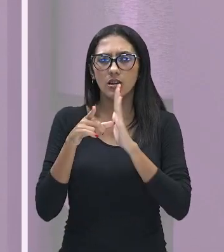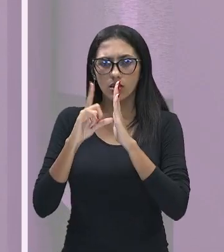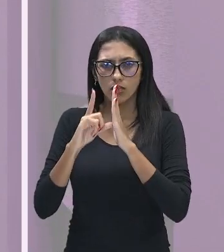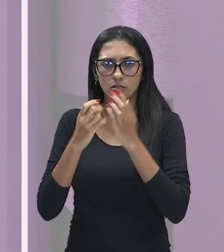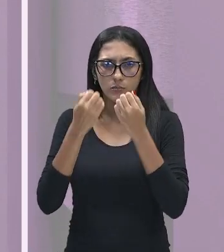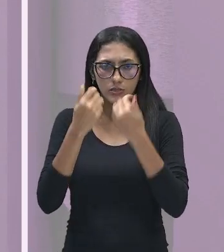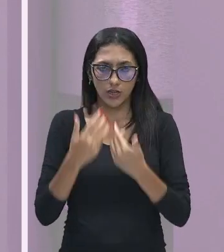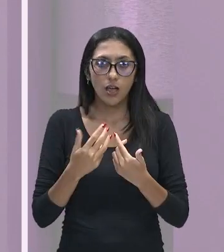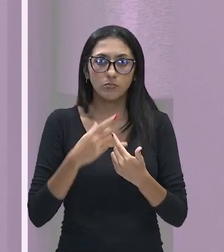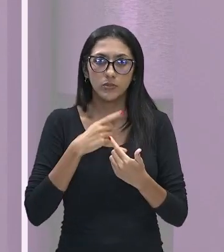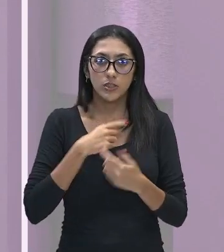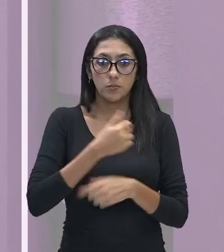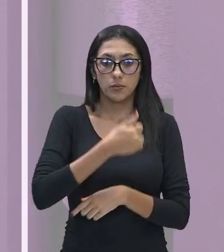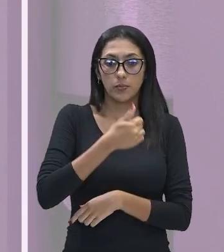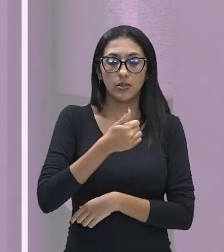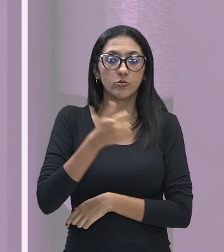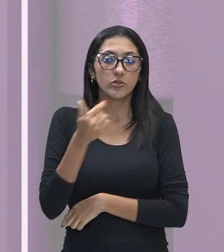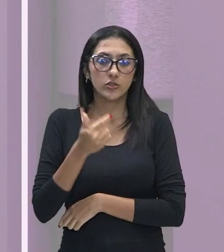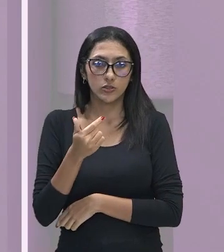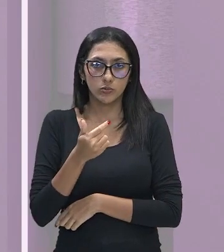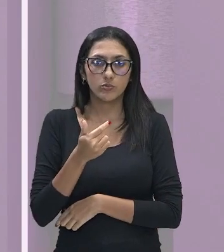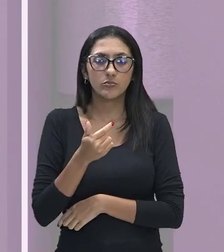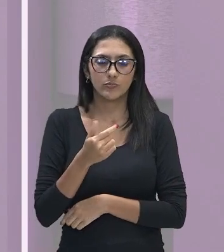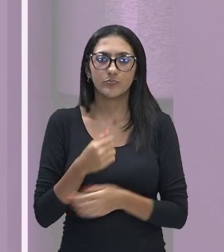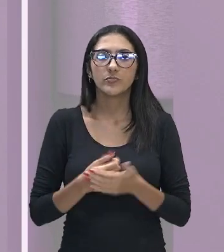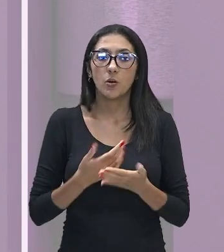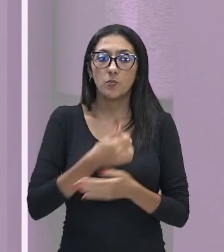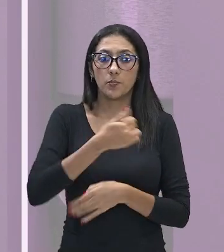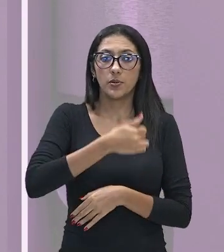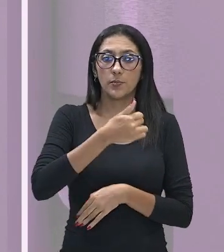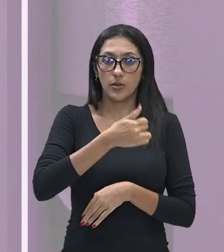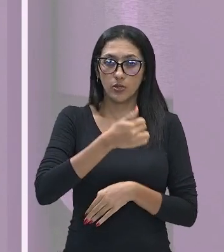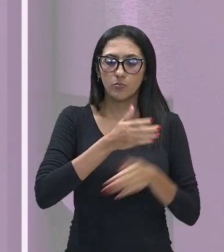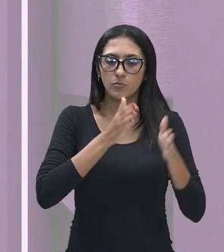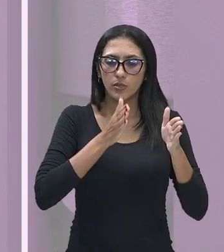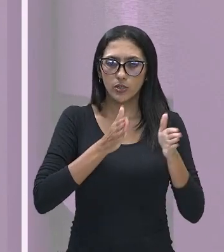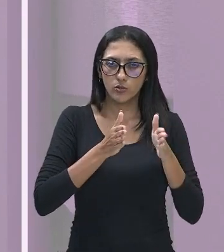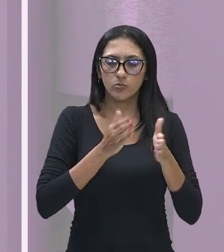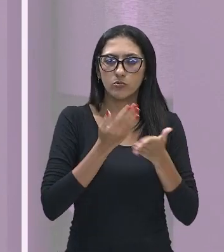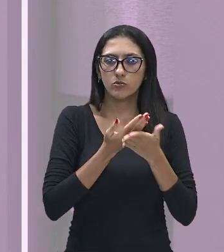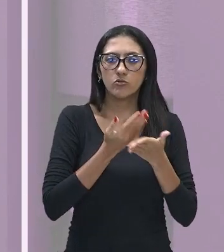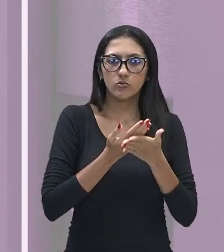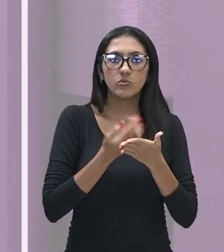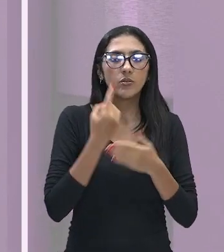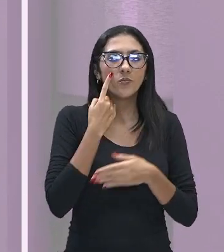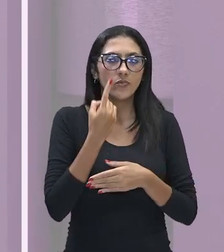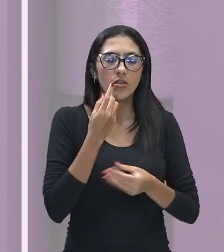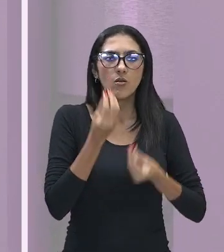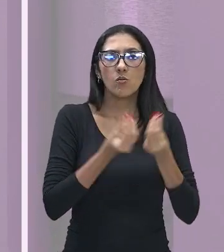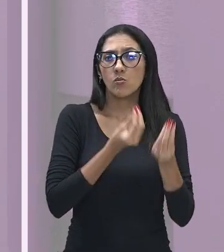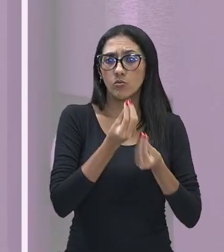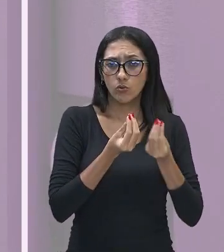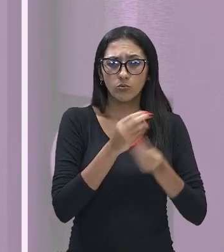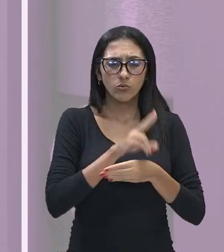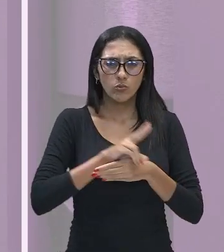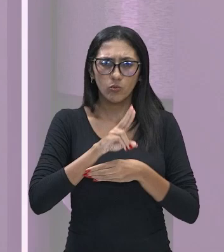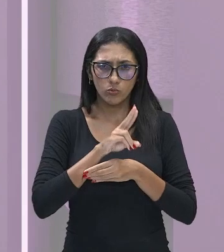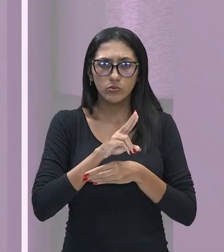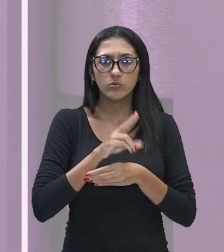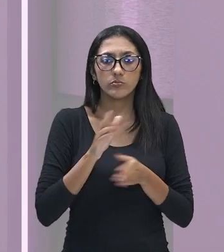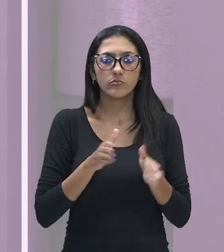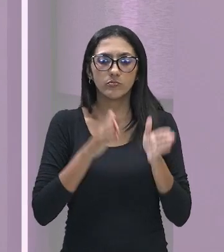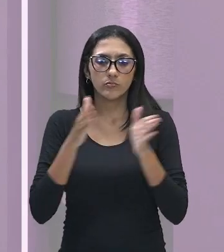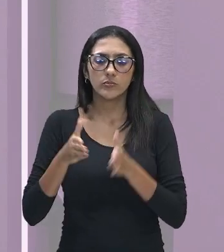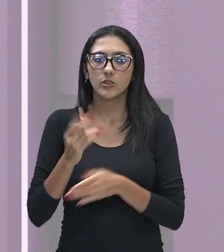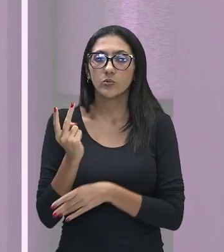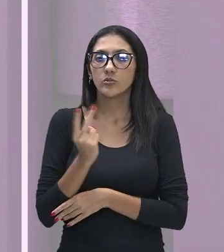dois momentos aqui se fariam presentes. O primeiro, nós estaríamos vendo aí a aplicação que nós acabamos de realizar, e o segundo